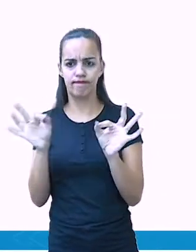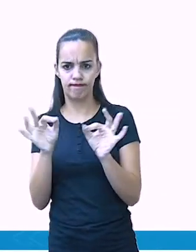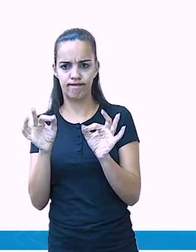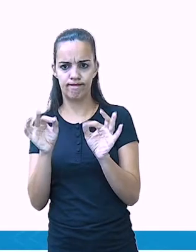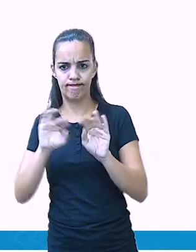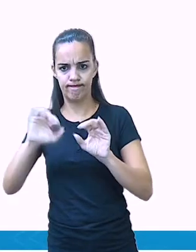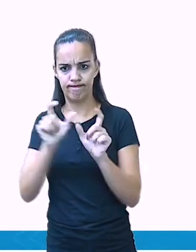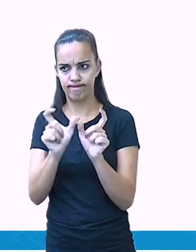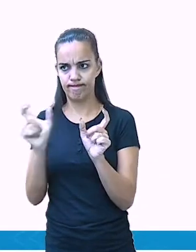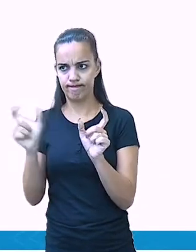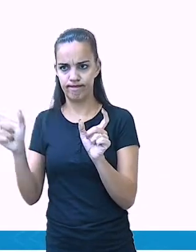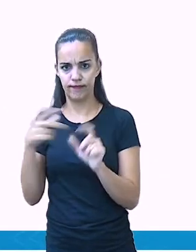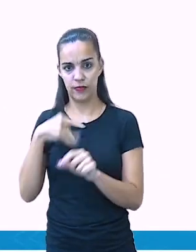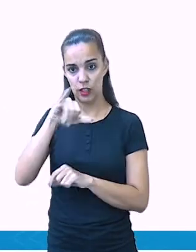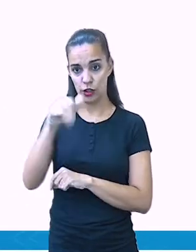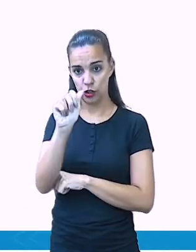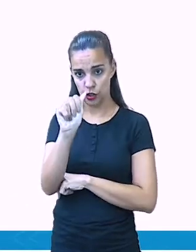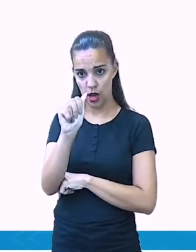lá.